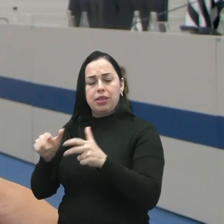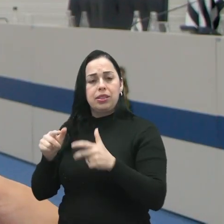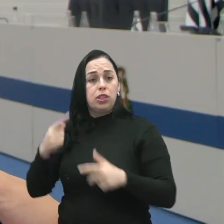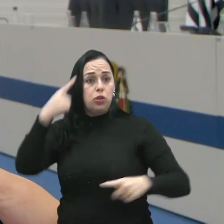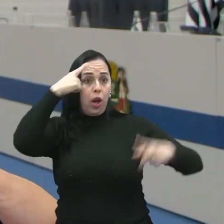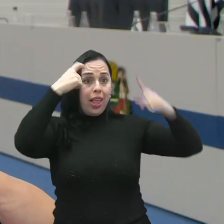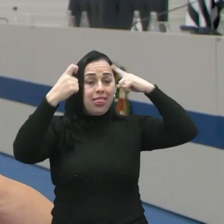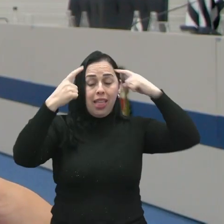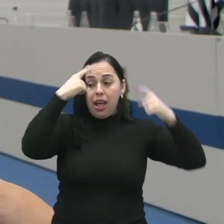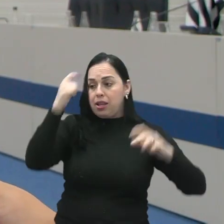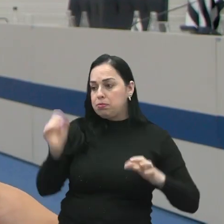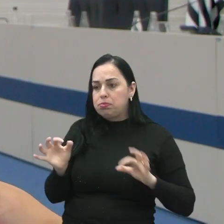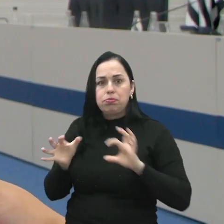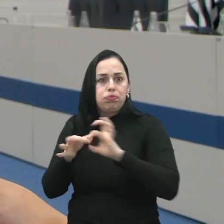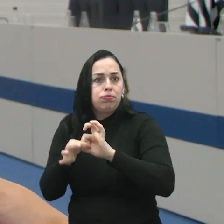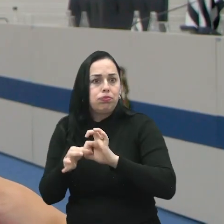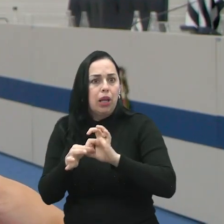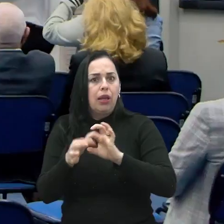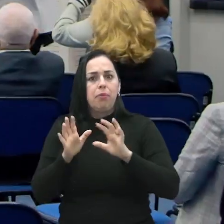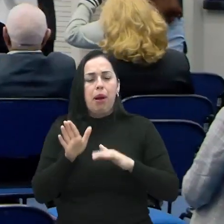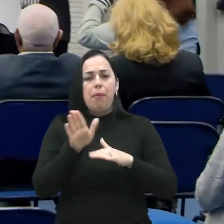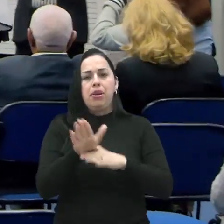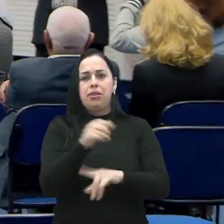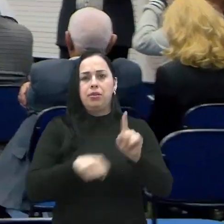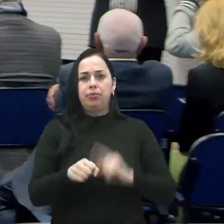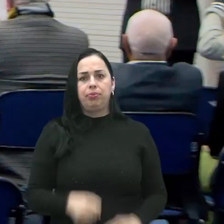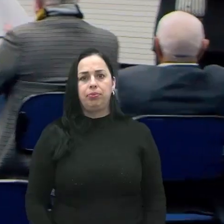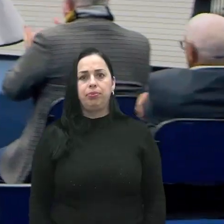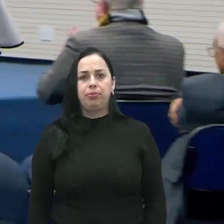que a gente pode estar colocando para o bem-estar social.